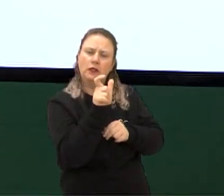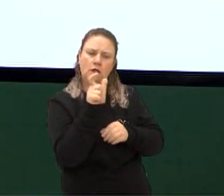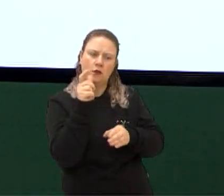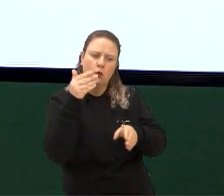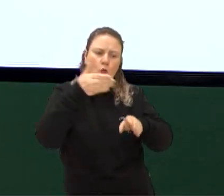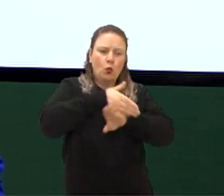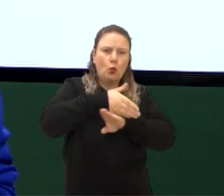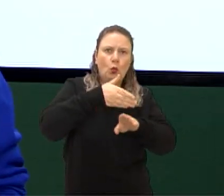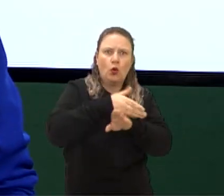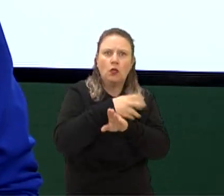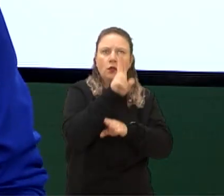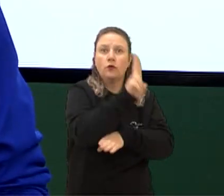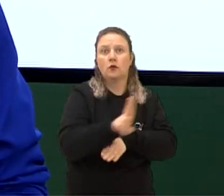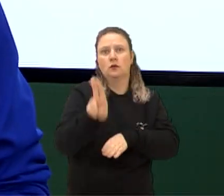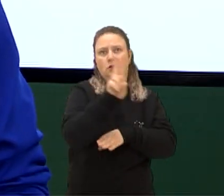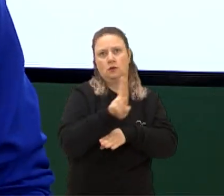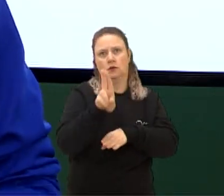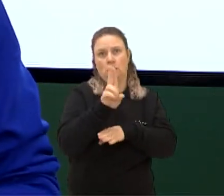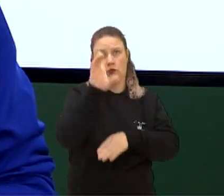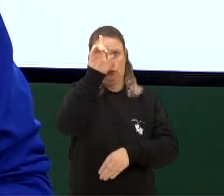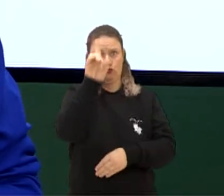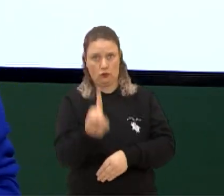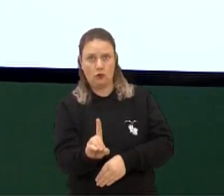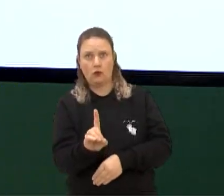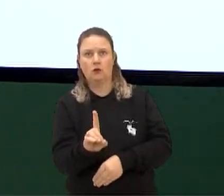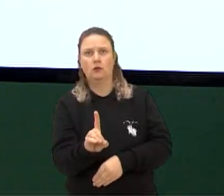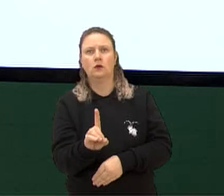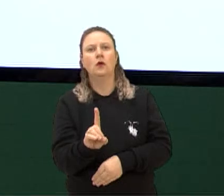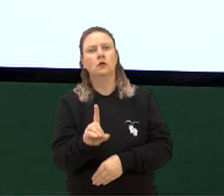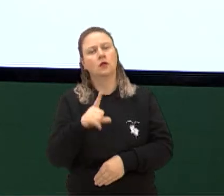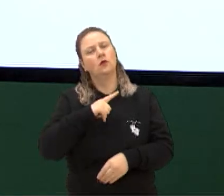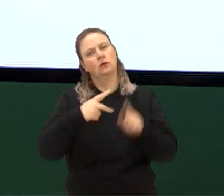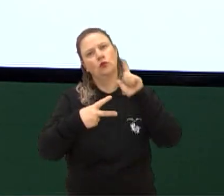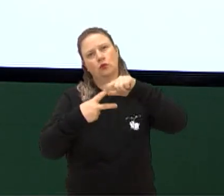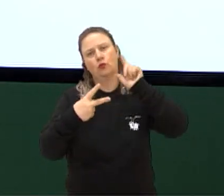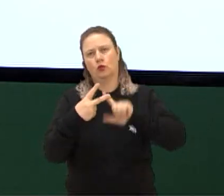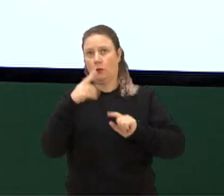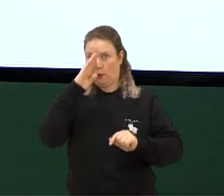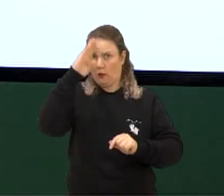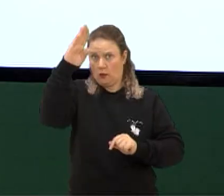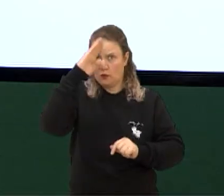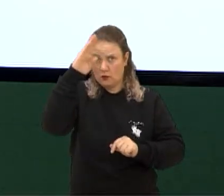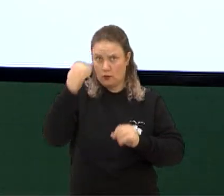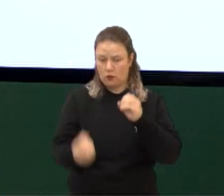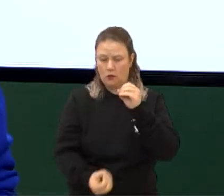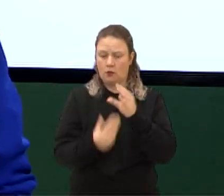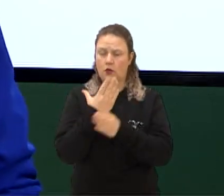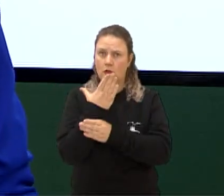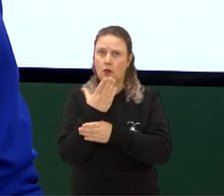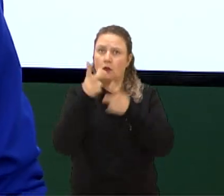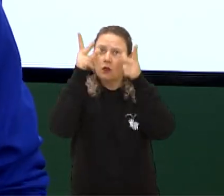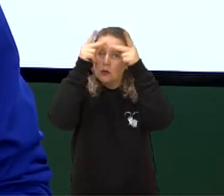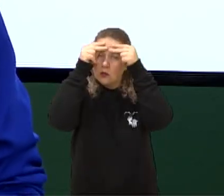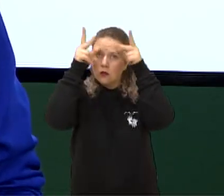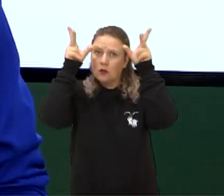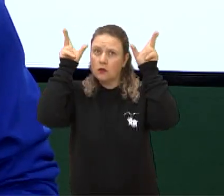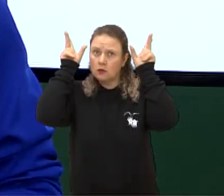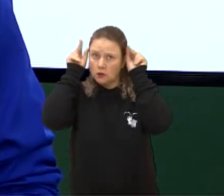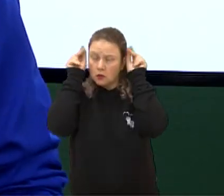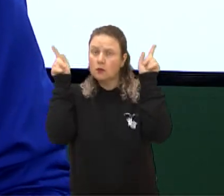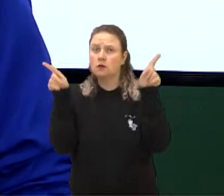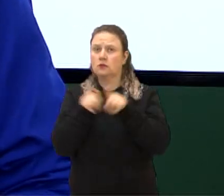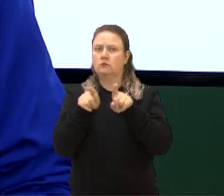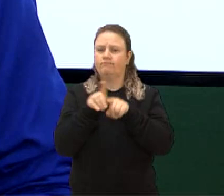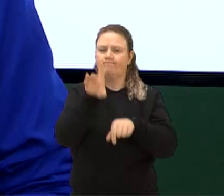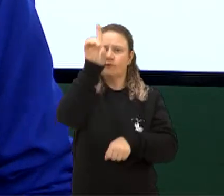vai se deparar com esses dois princípios, tá? Que são duas ideias gregas que surgiram lá em Atenas. E, principalmente, o direito